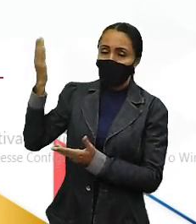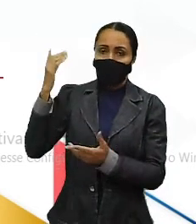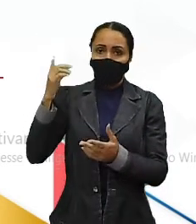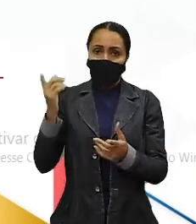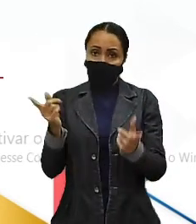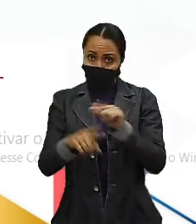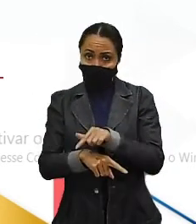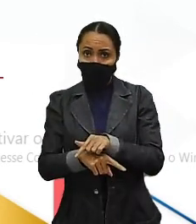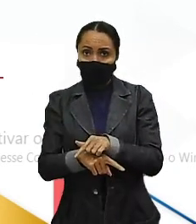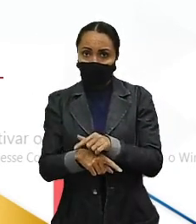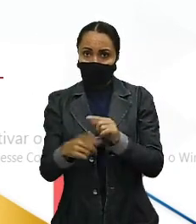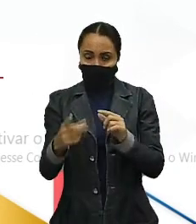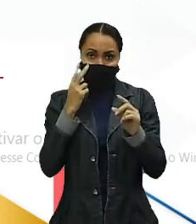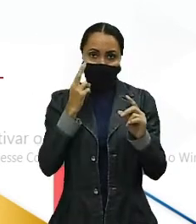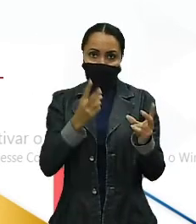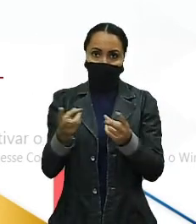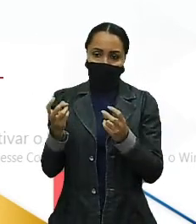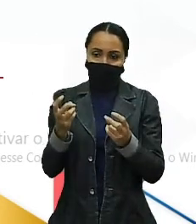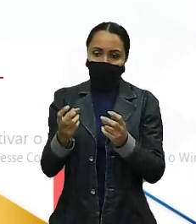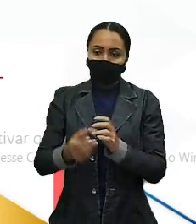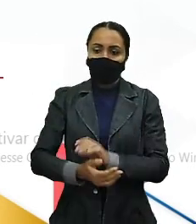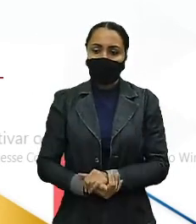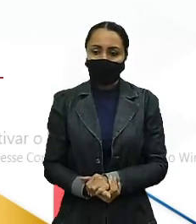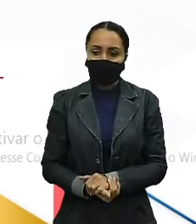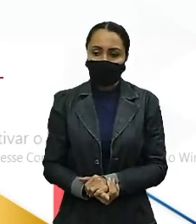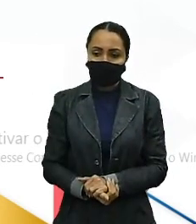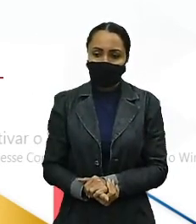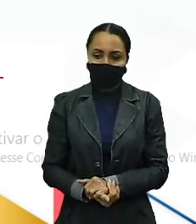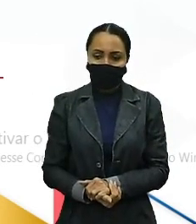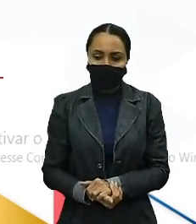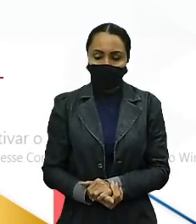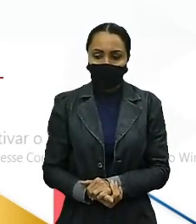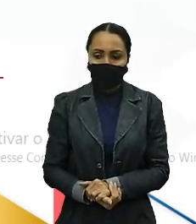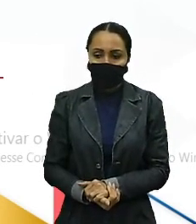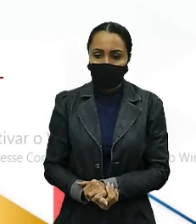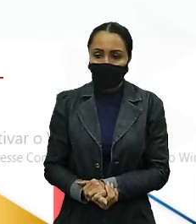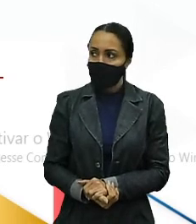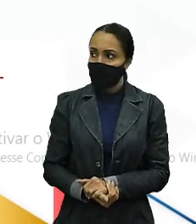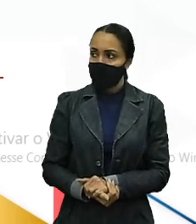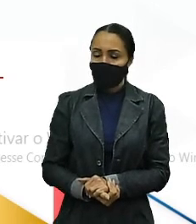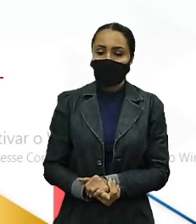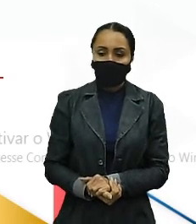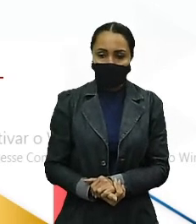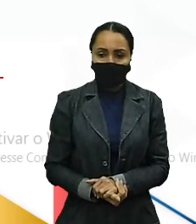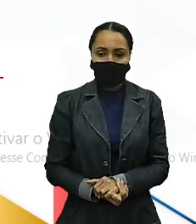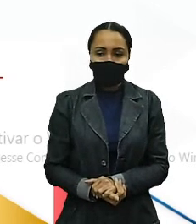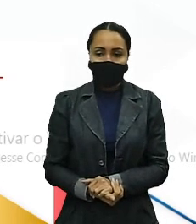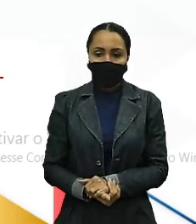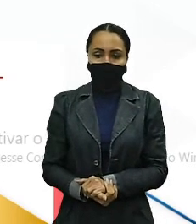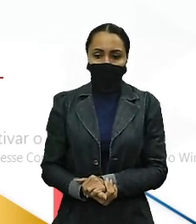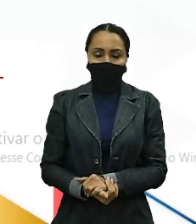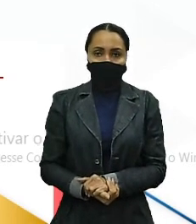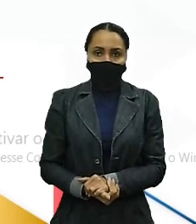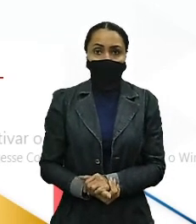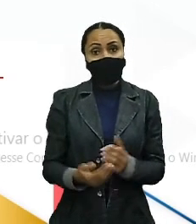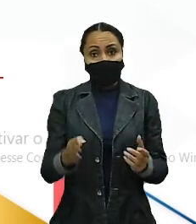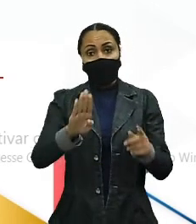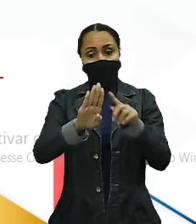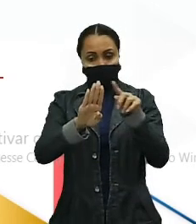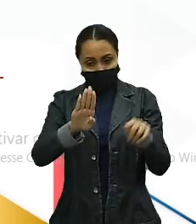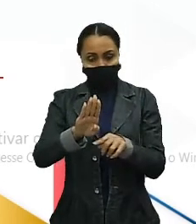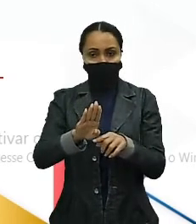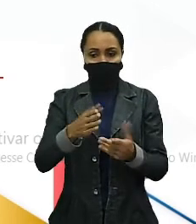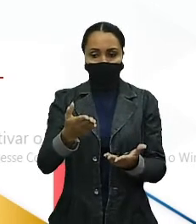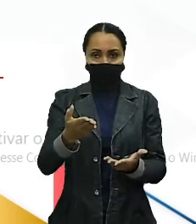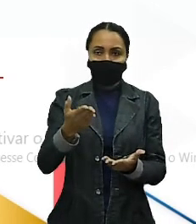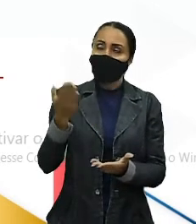trocado, tá vendo? Então não vai coincidir. Fechou? Deu para entender? Tem tempinho aí, Manuel? Beleza, vamos lá. Então